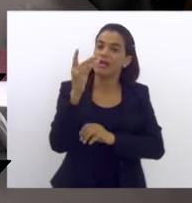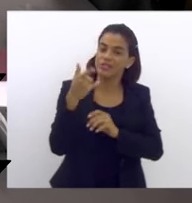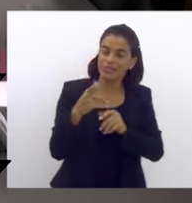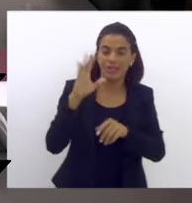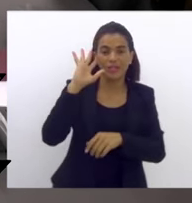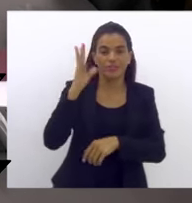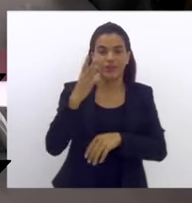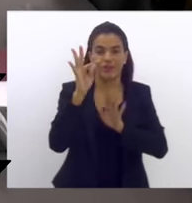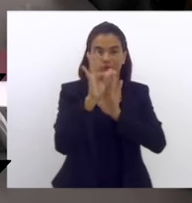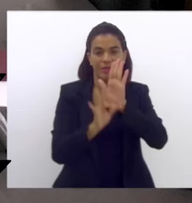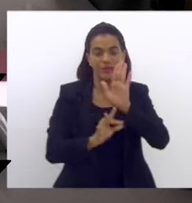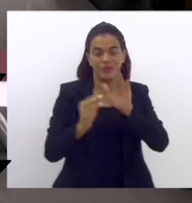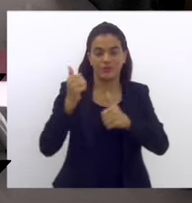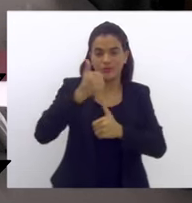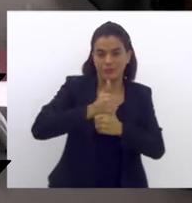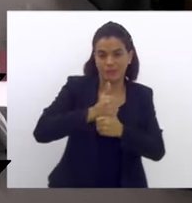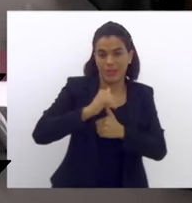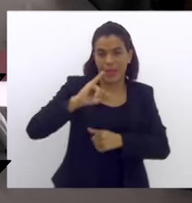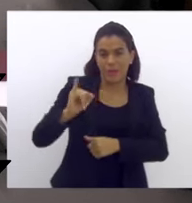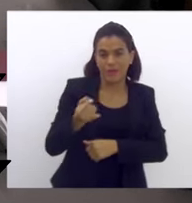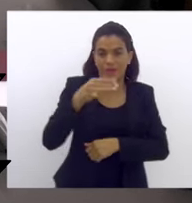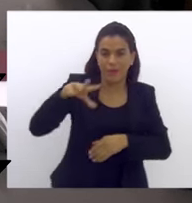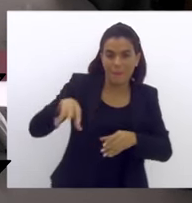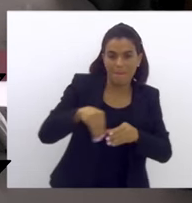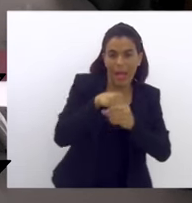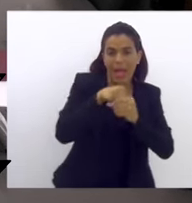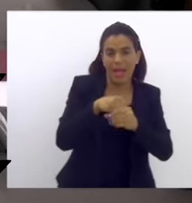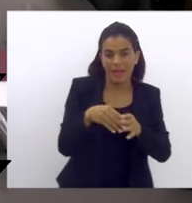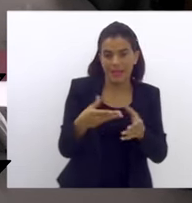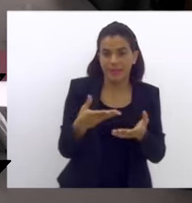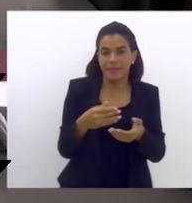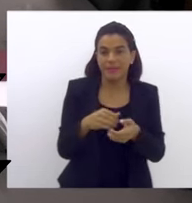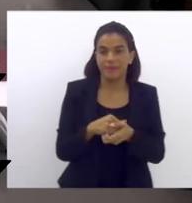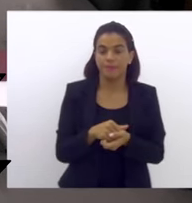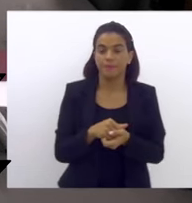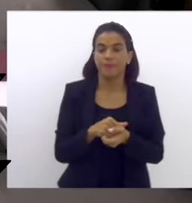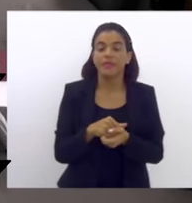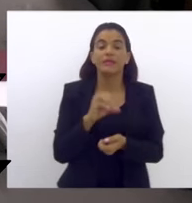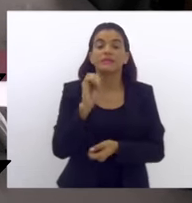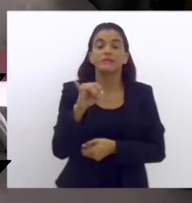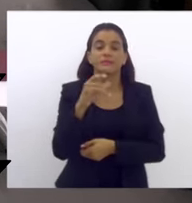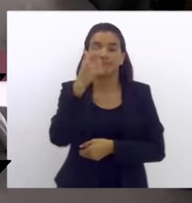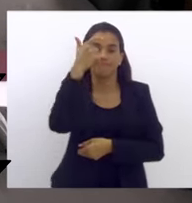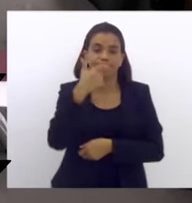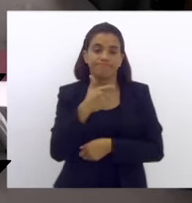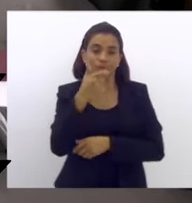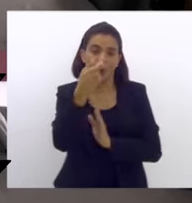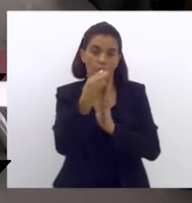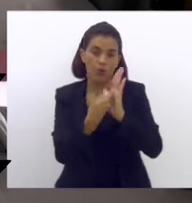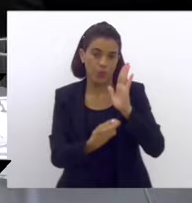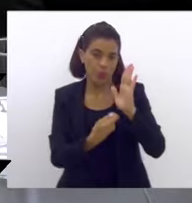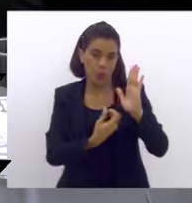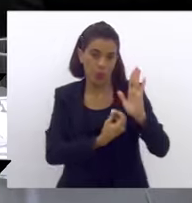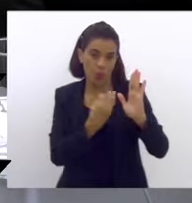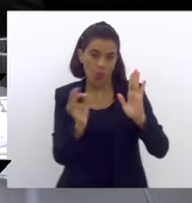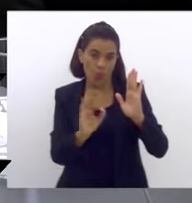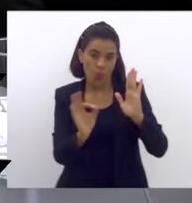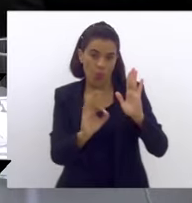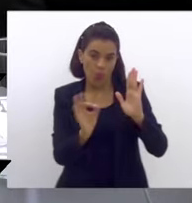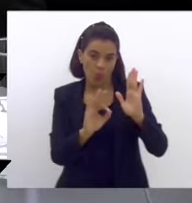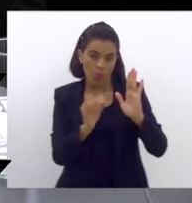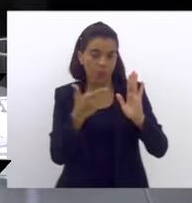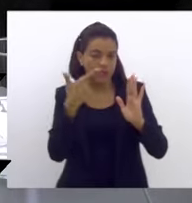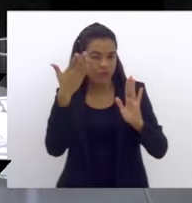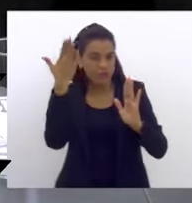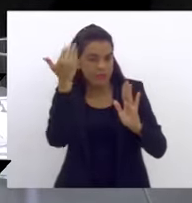emendas de plenário nesse caso aproveitando aglutinando não mas muitas vezes se o se o autor presente não não for arguto